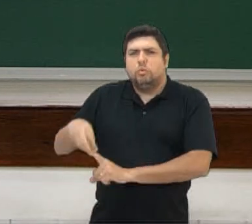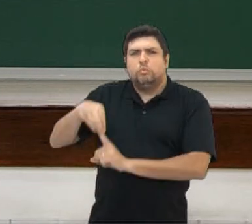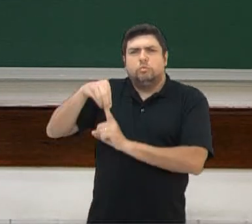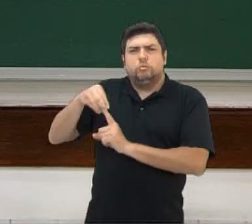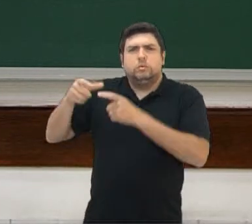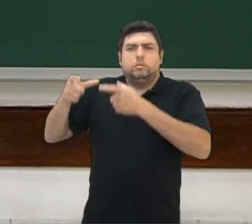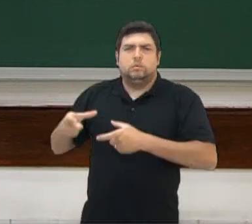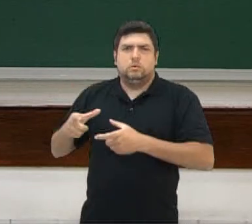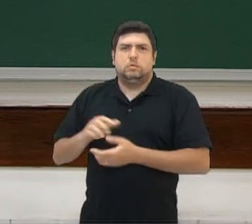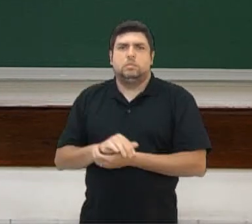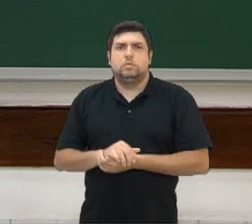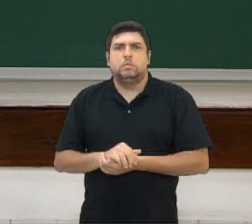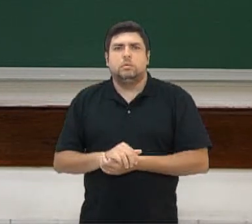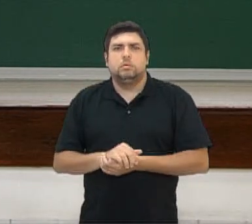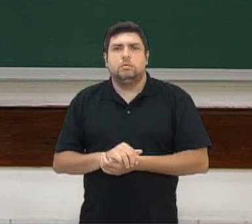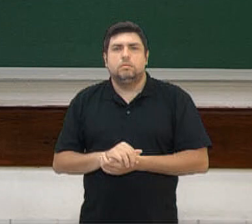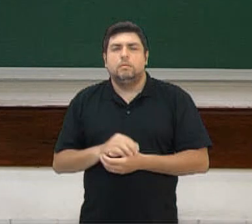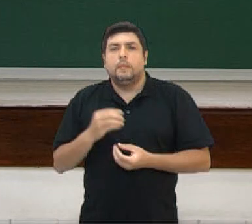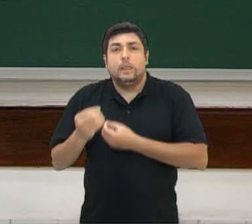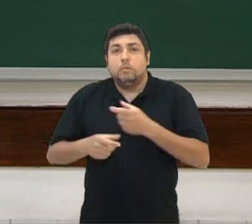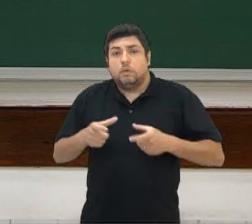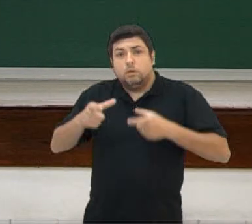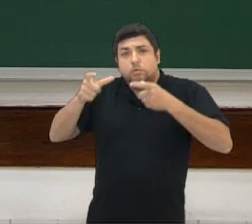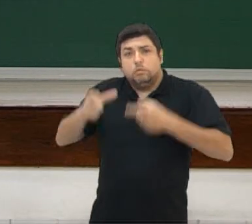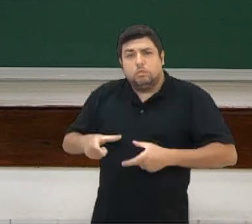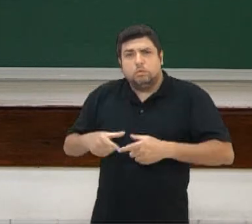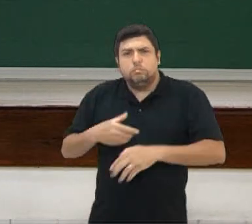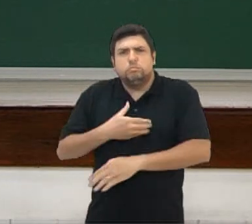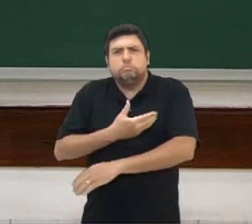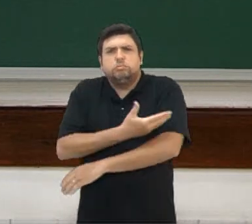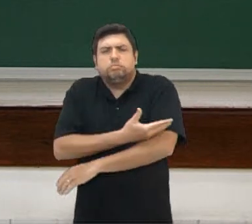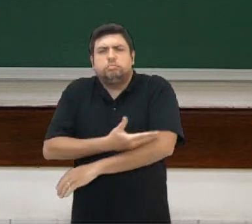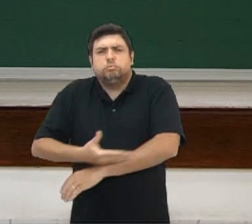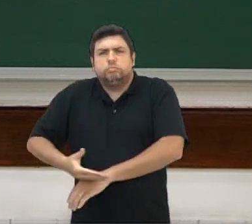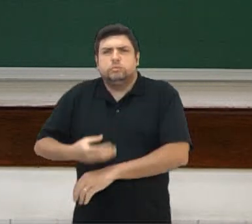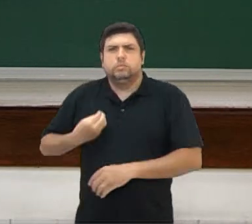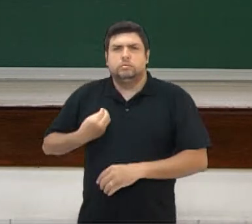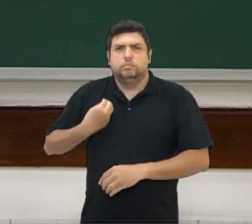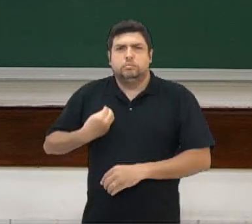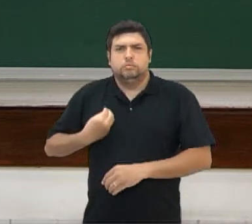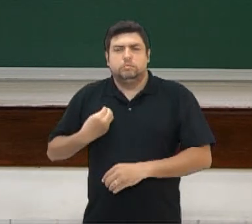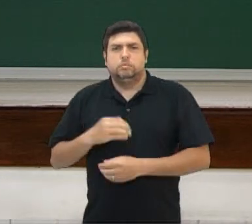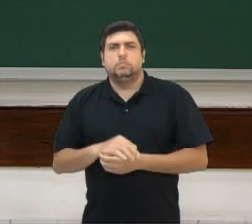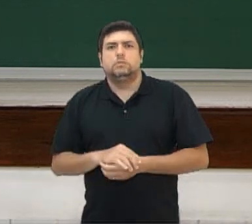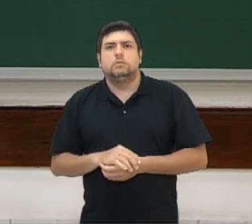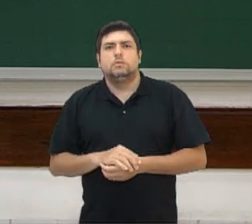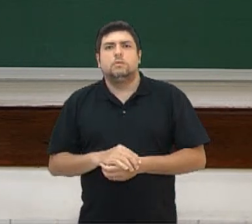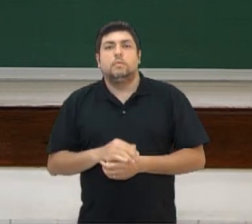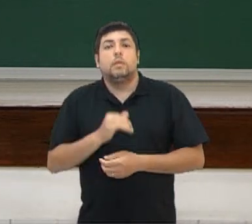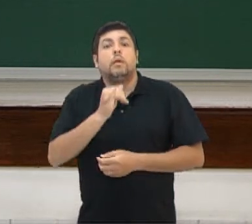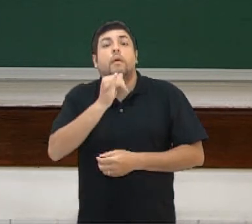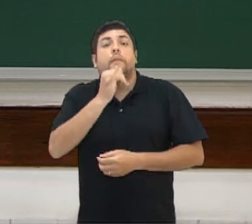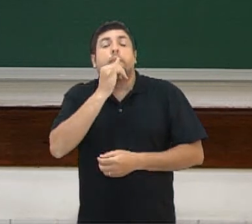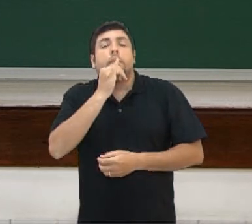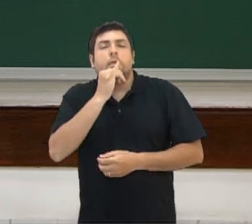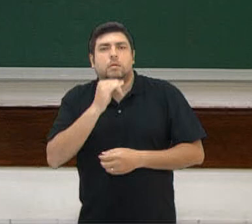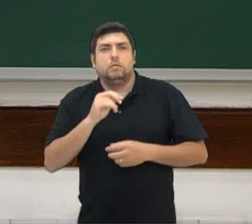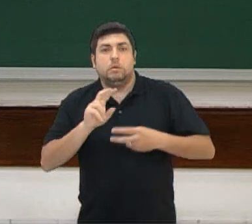Quer dizer, ele faz a sua vida naquele ambiente. Como, por exemplo, os próprios presídios,